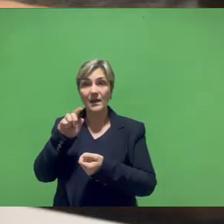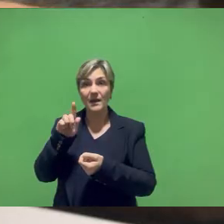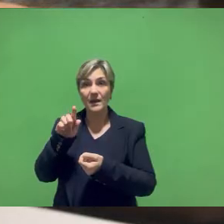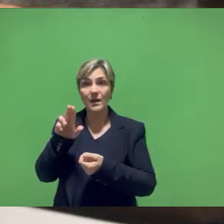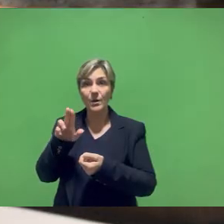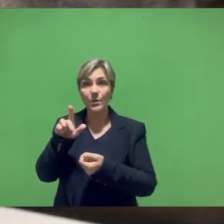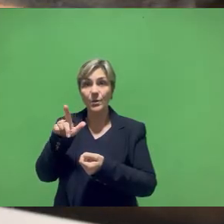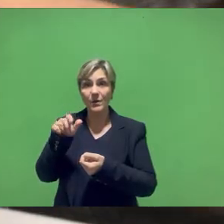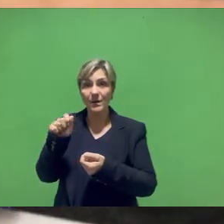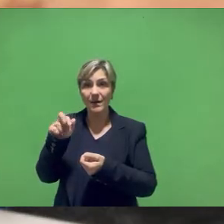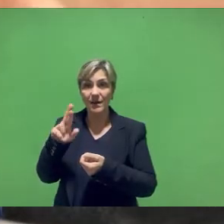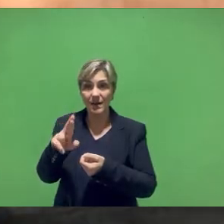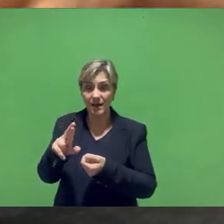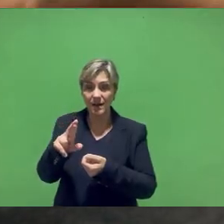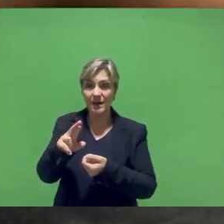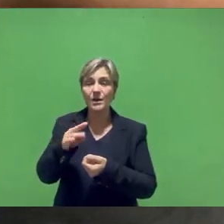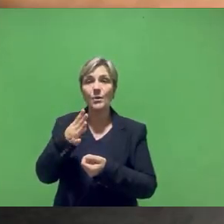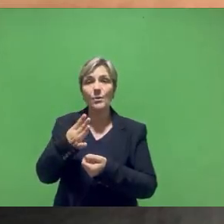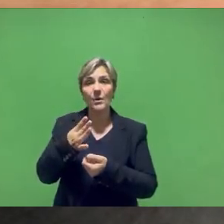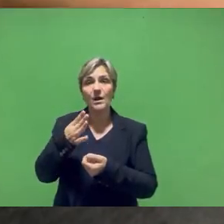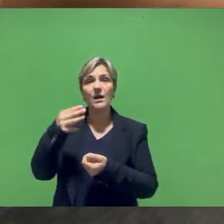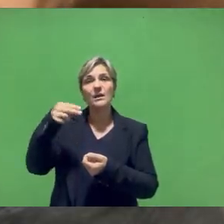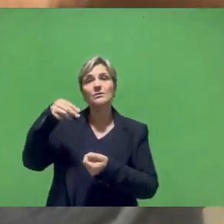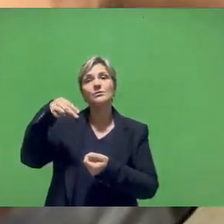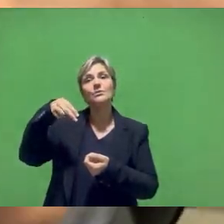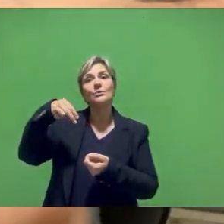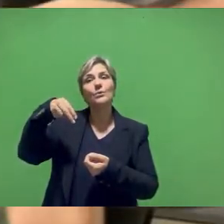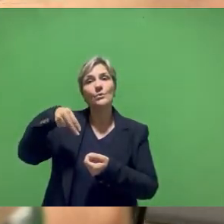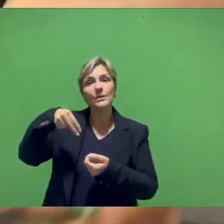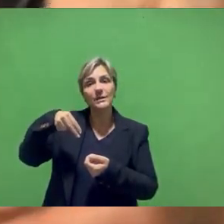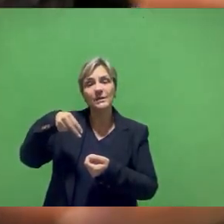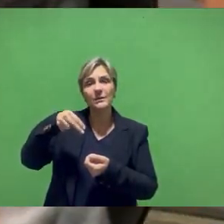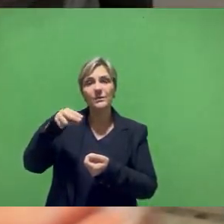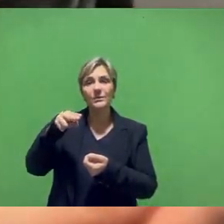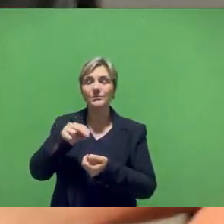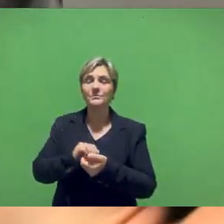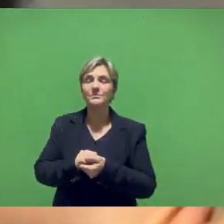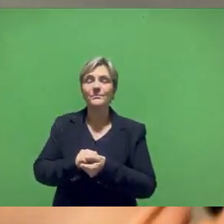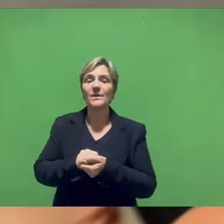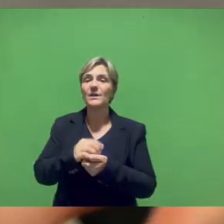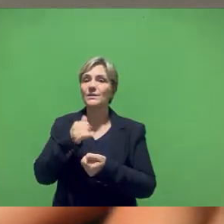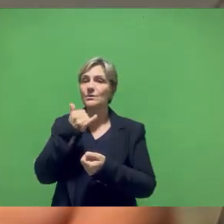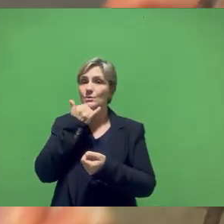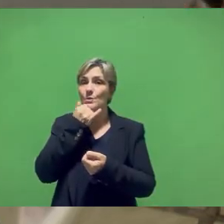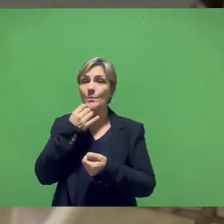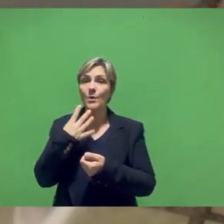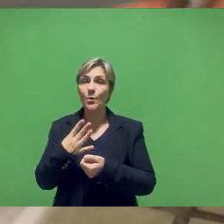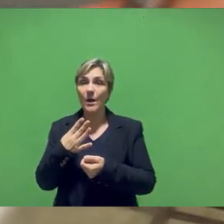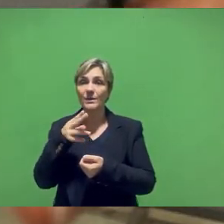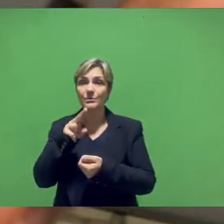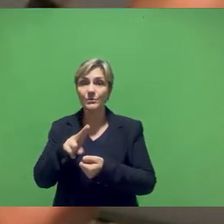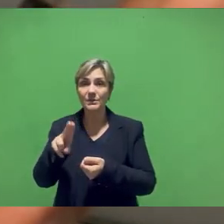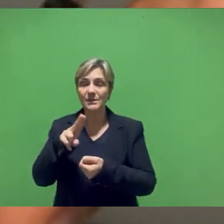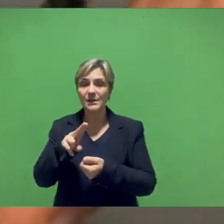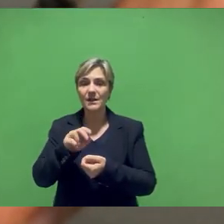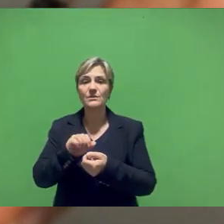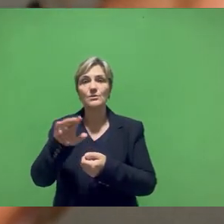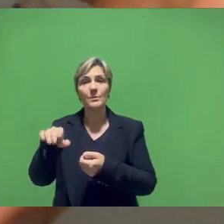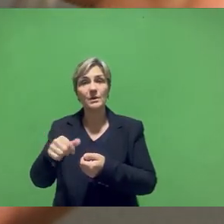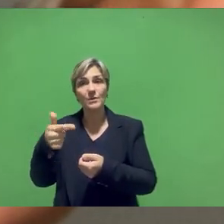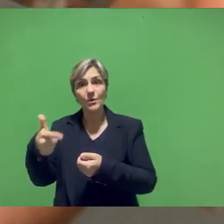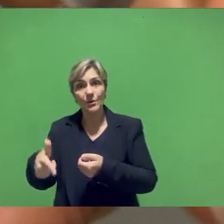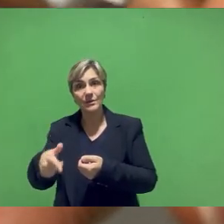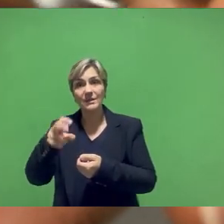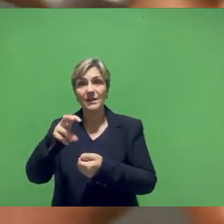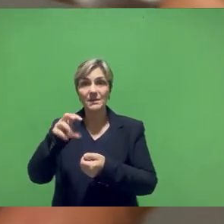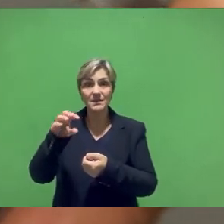regular, digamos, 4 unidades de regular, né? Tô pegando agora a outra seringa, a seringa que é de